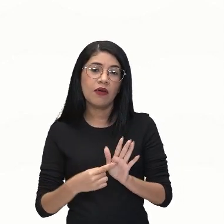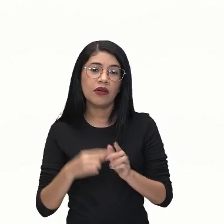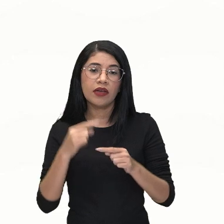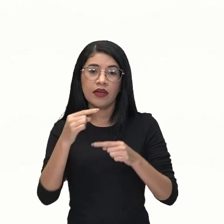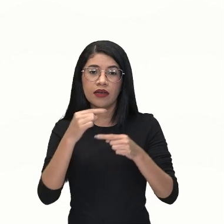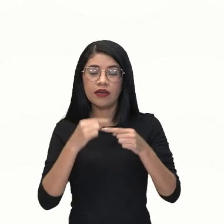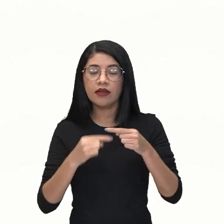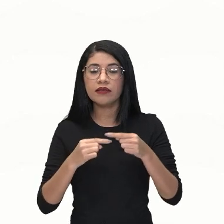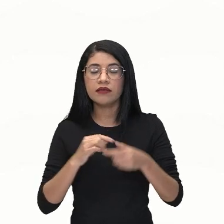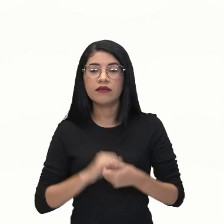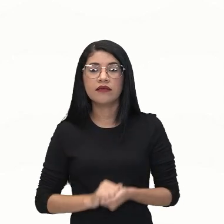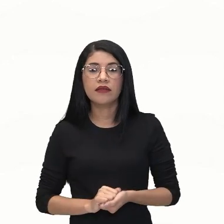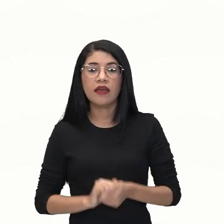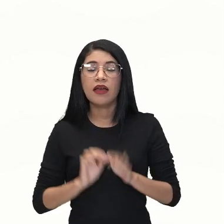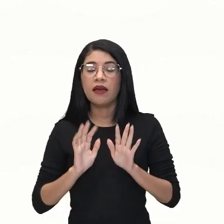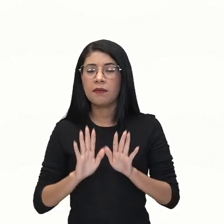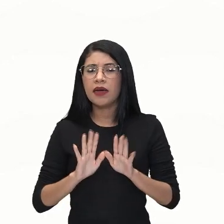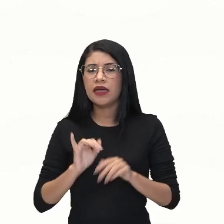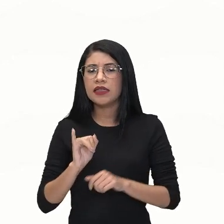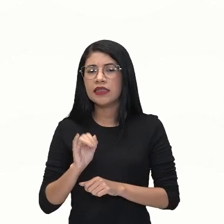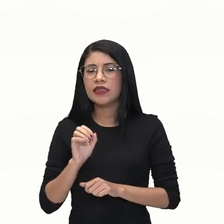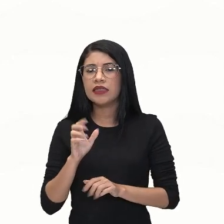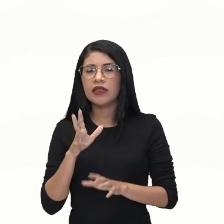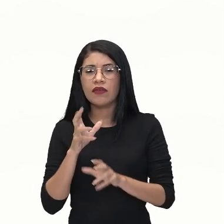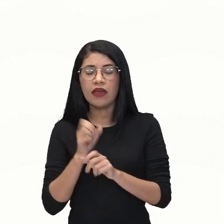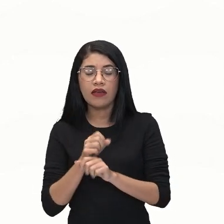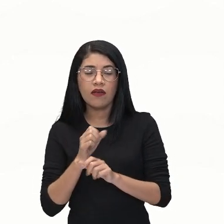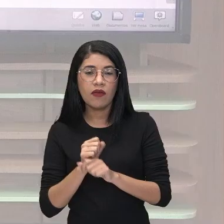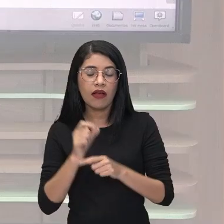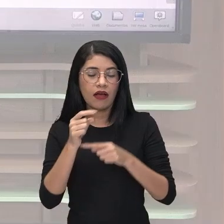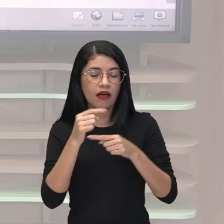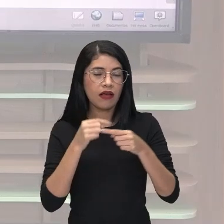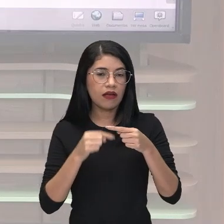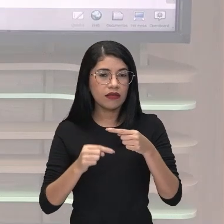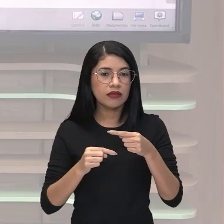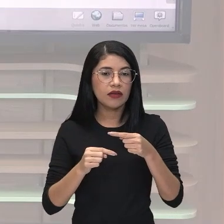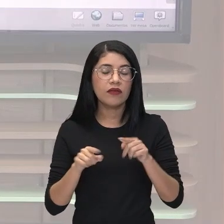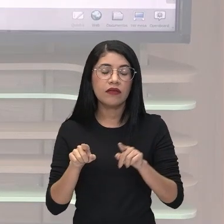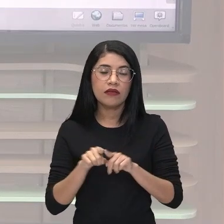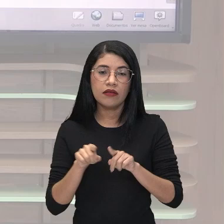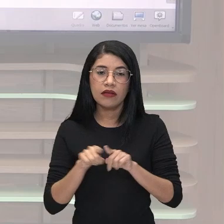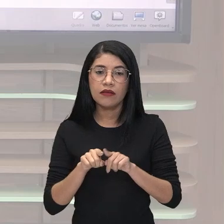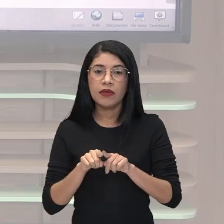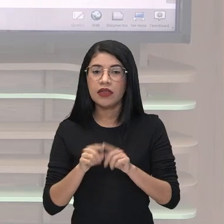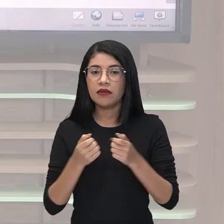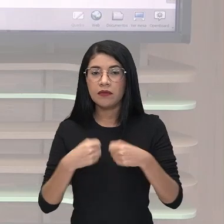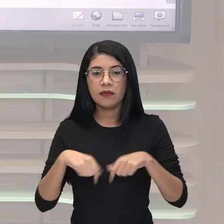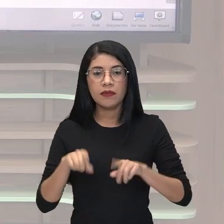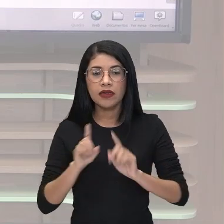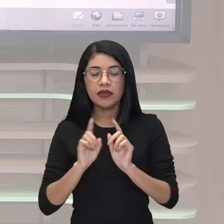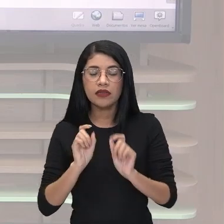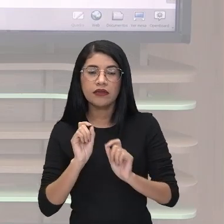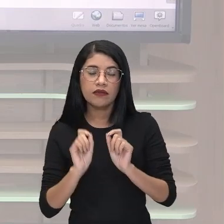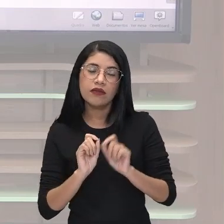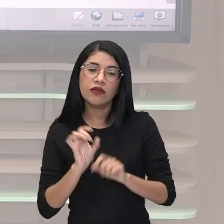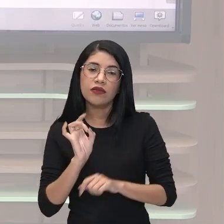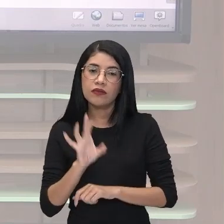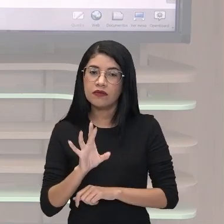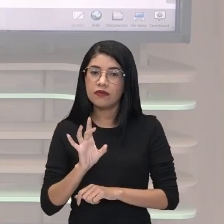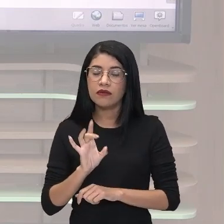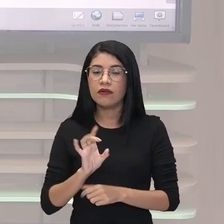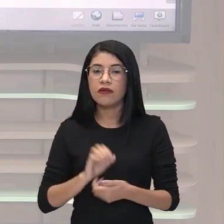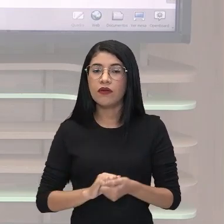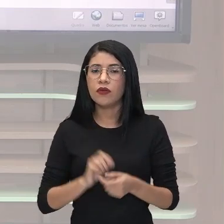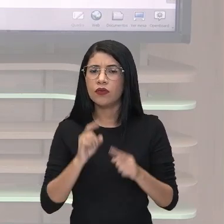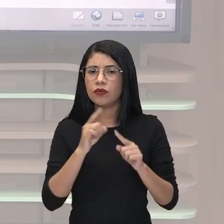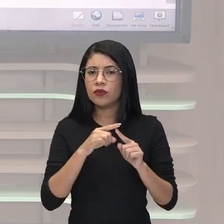razão. Agora, quando a gente trabalha com razão, a gente não necessariamente vai trabalhar com somente um